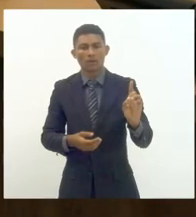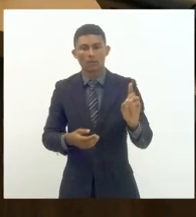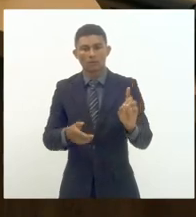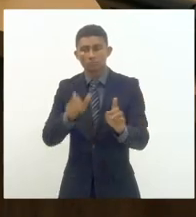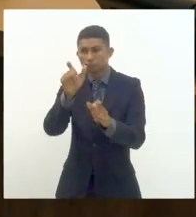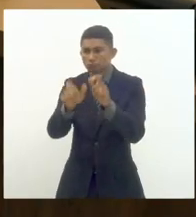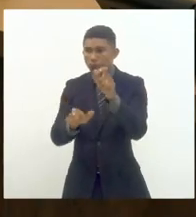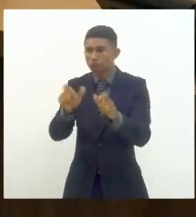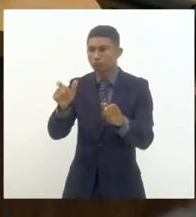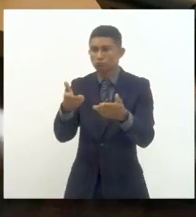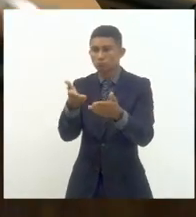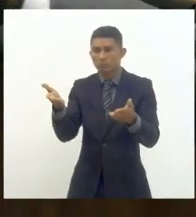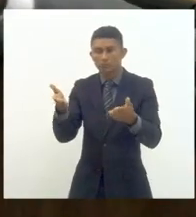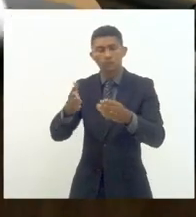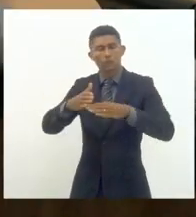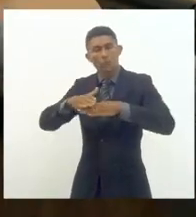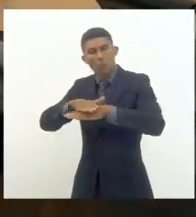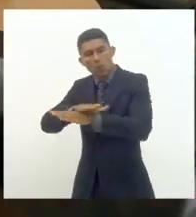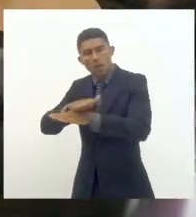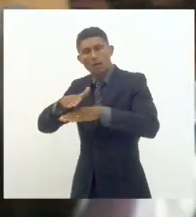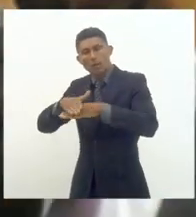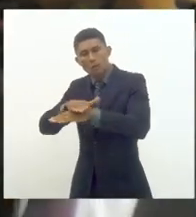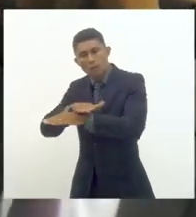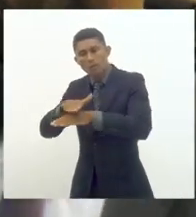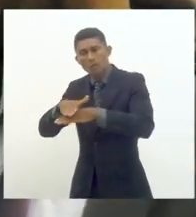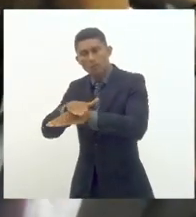colecionador, ao